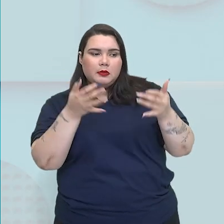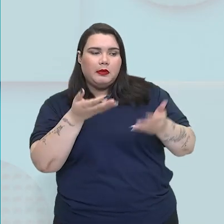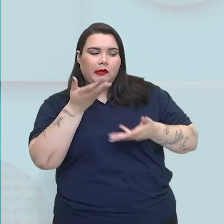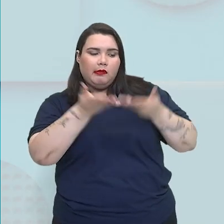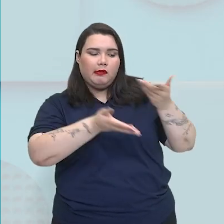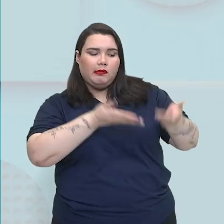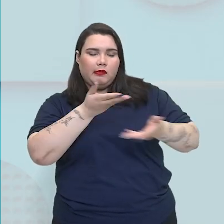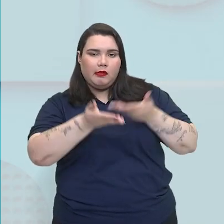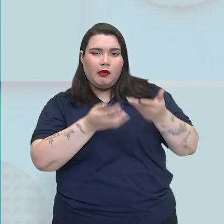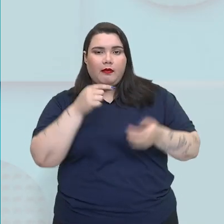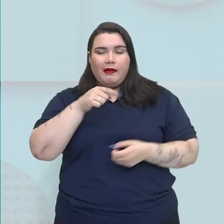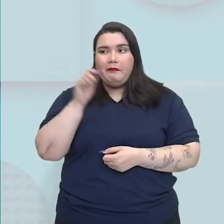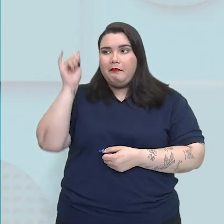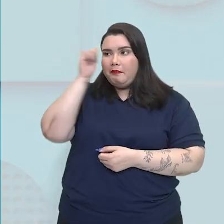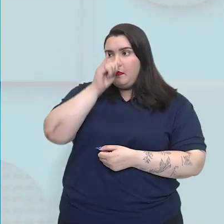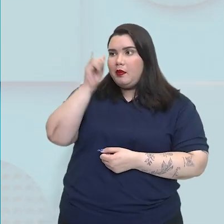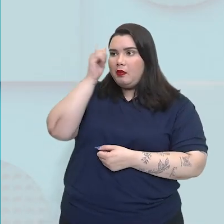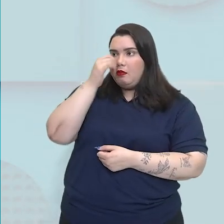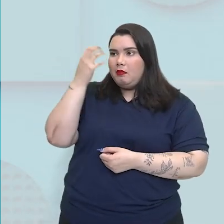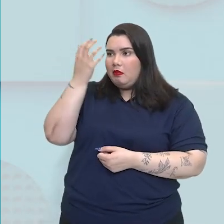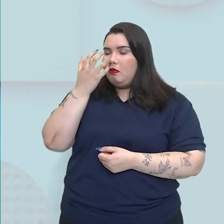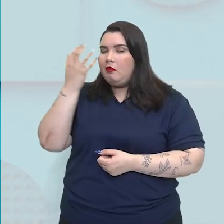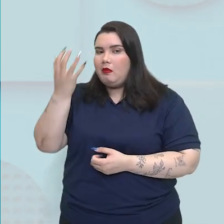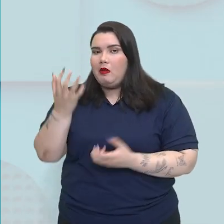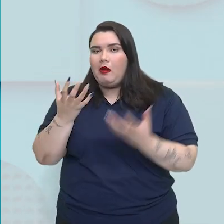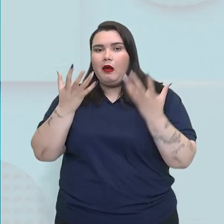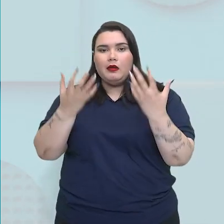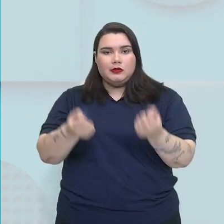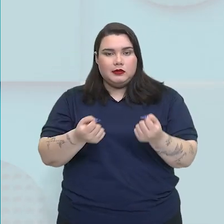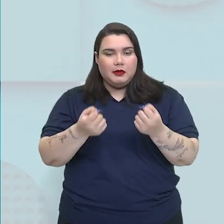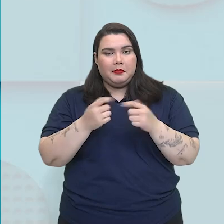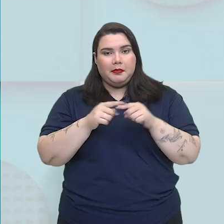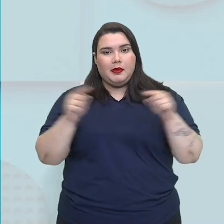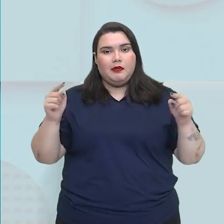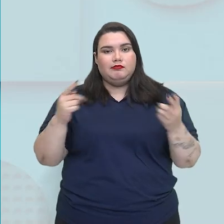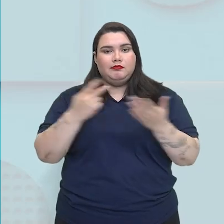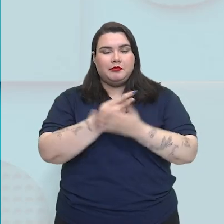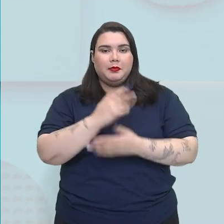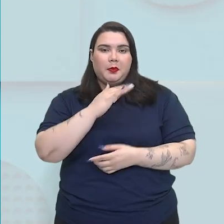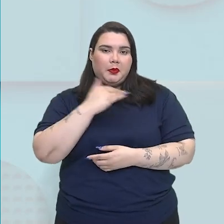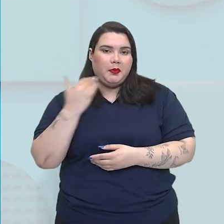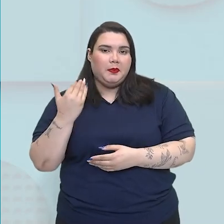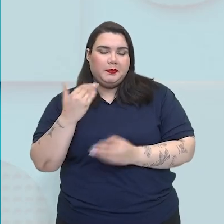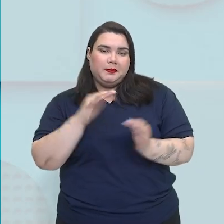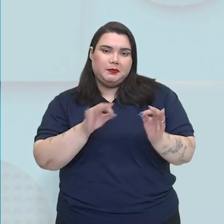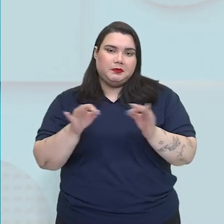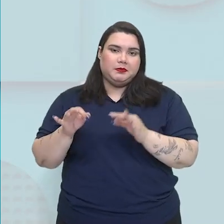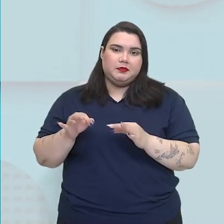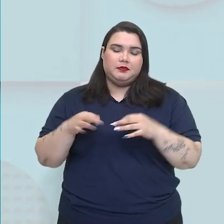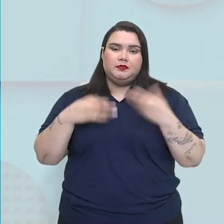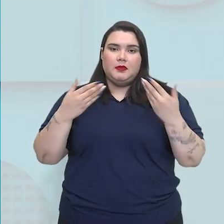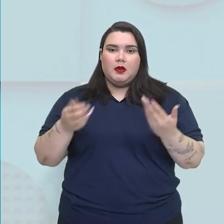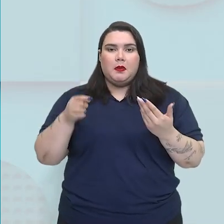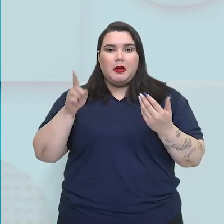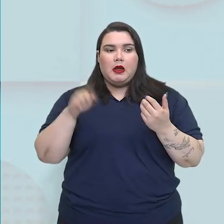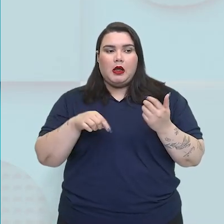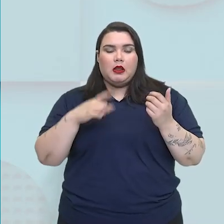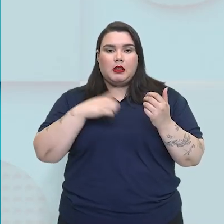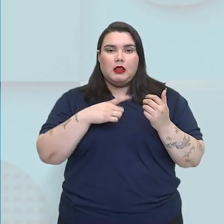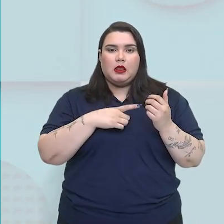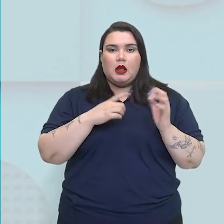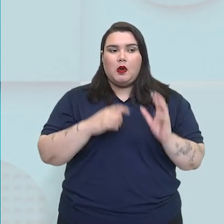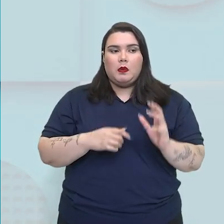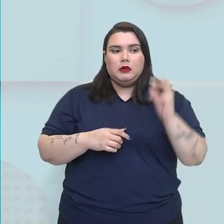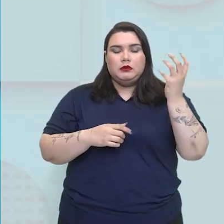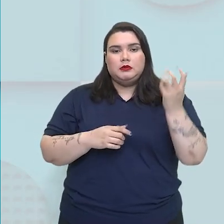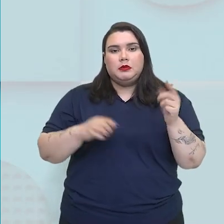do escorpião. E, na verdade, o que ele faz? Ele acaba sendo picado pelo escorpião. Então, aí é o efeito, né?